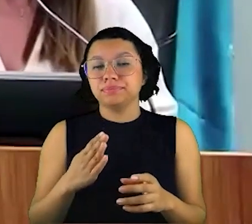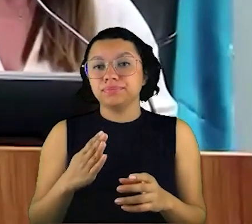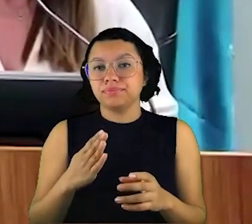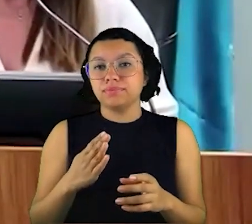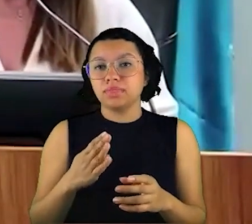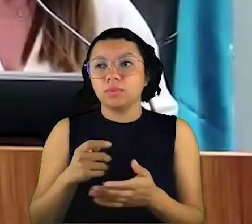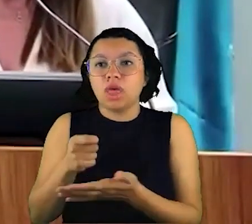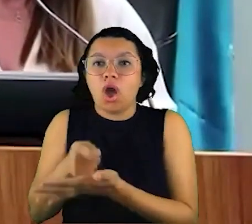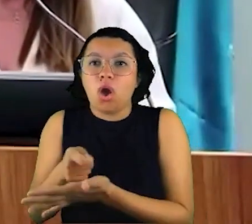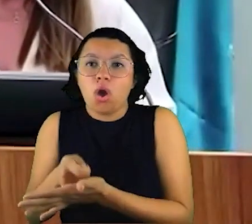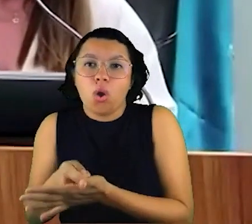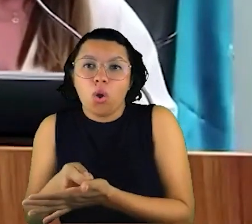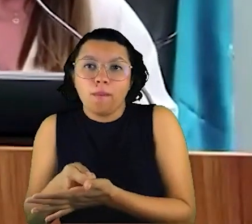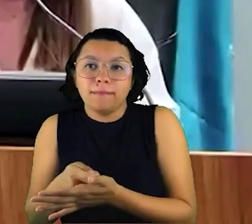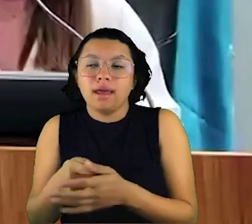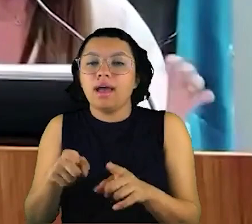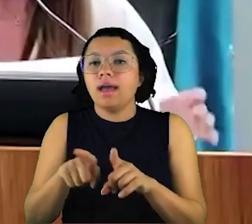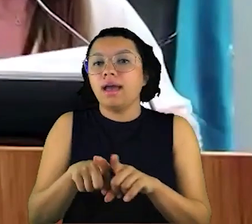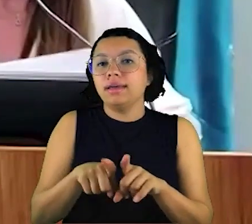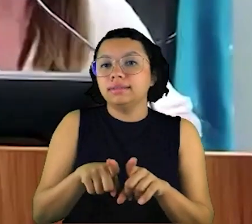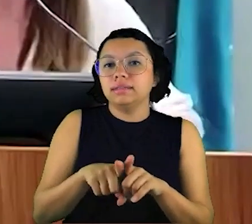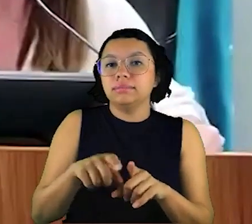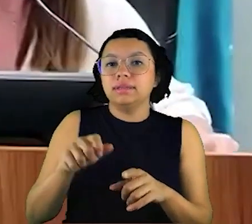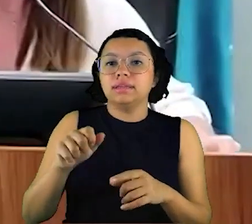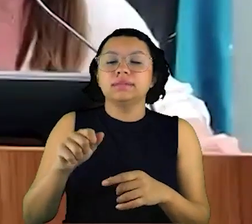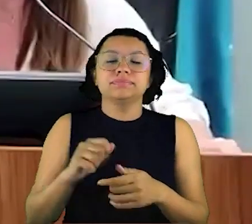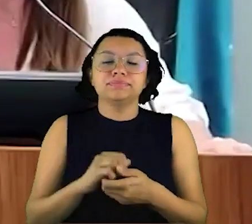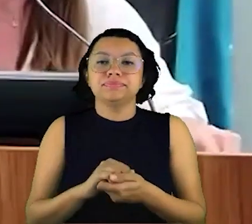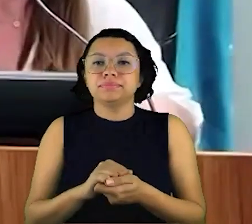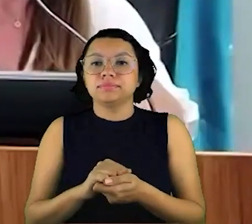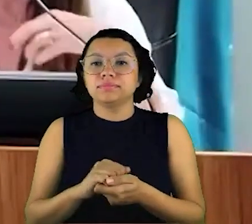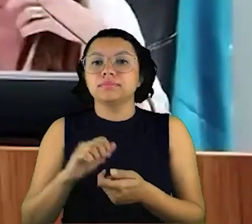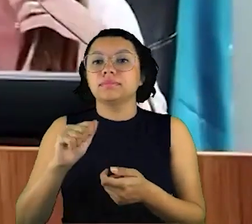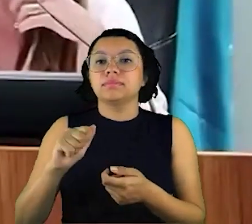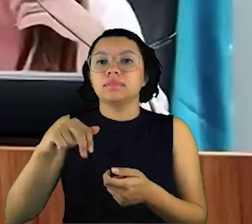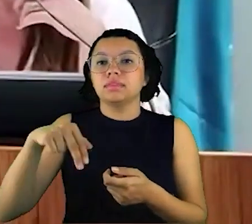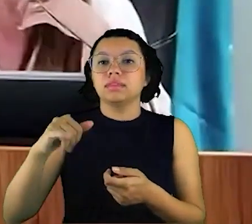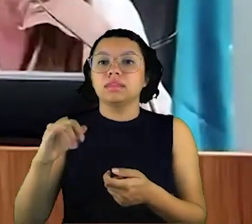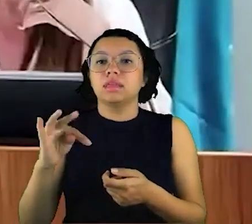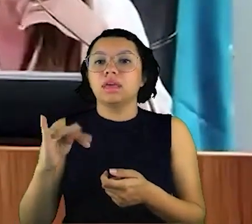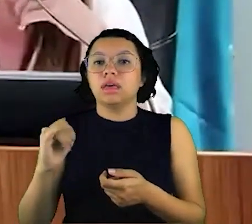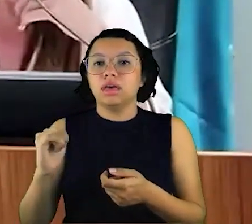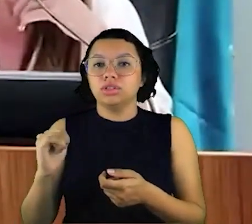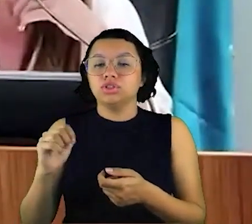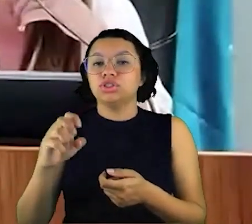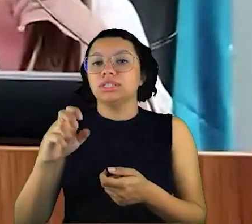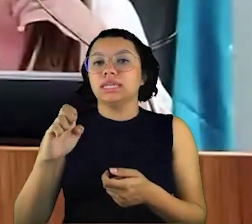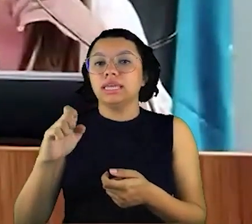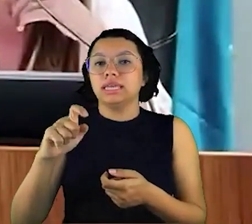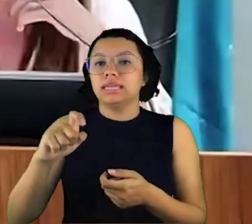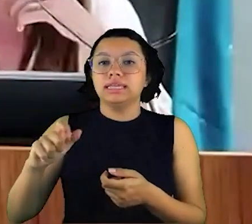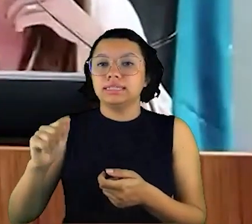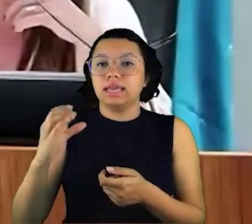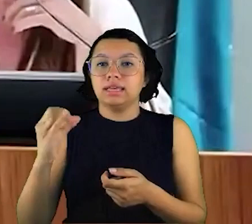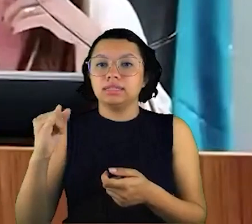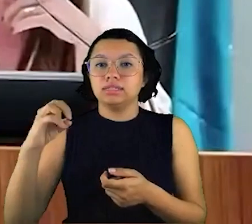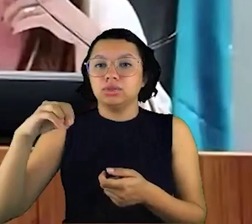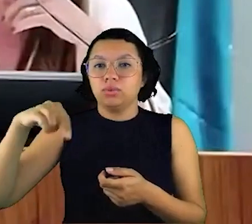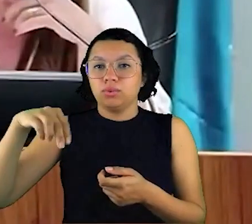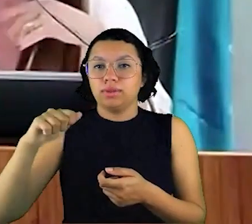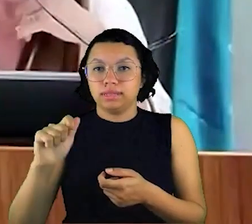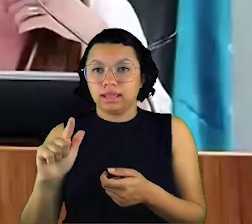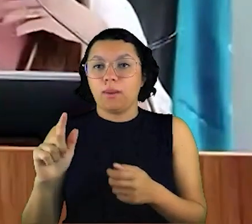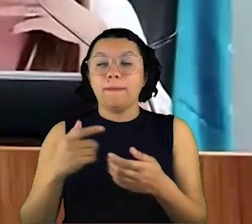tanto na via da cobrança quanto na via anti-exacional. Mas vamos lá, para aquilo que efetivamente interessa, para que as coisas